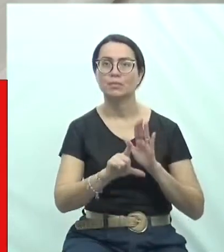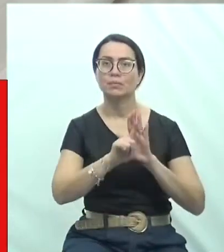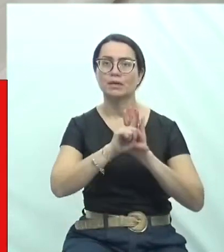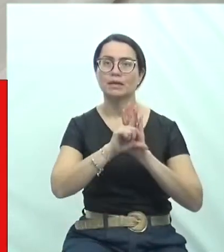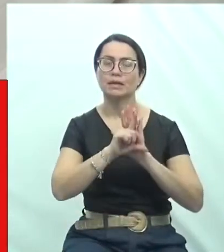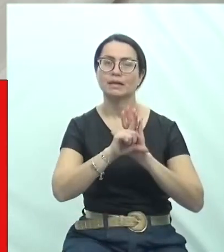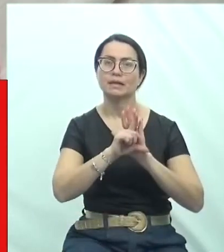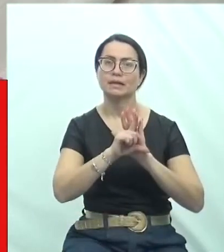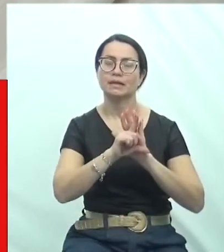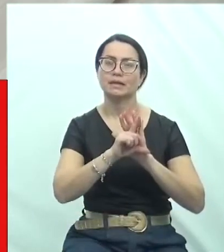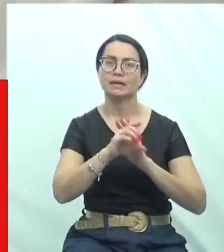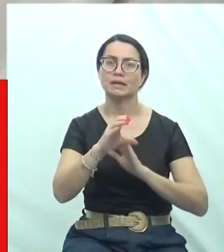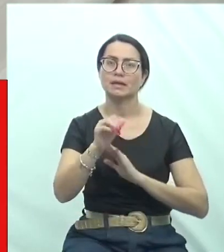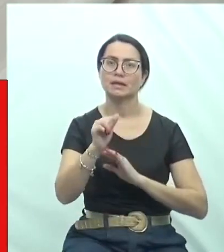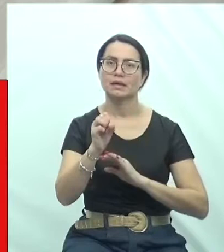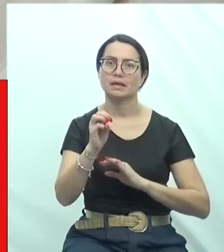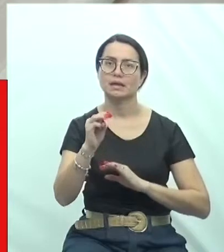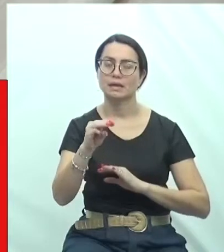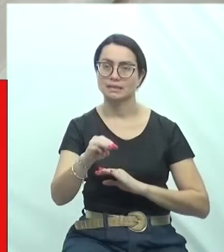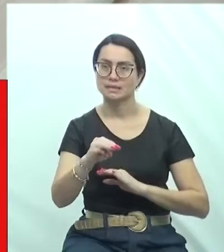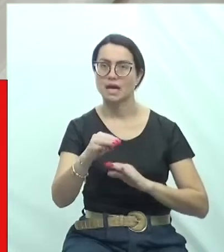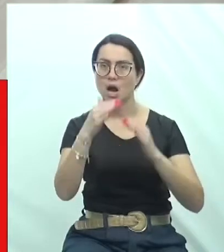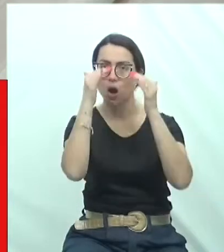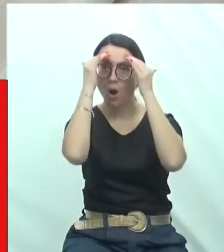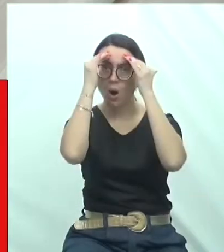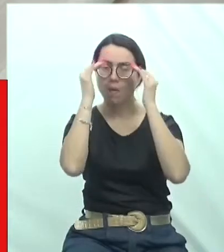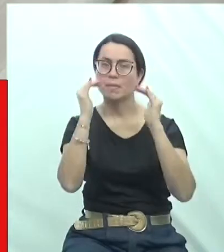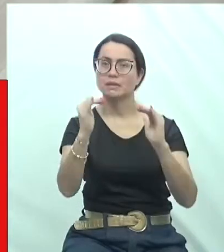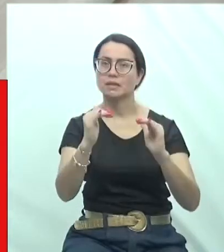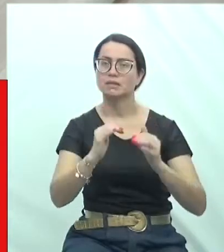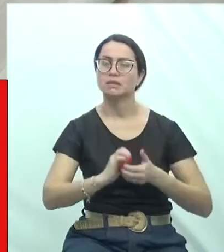Casan cumpre e muito. Diz o seguinte: